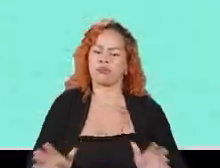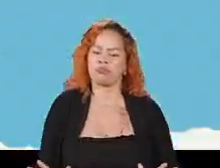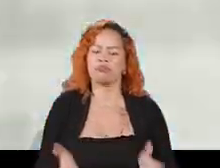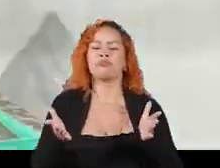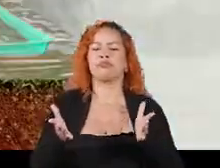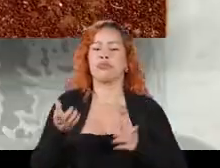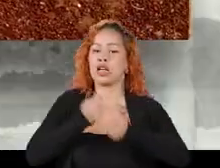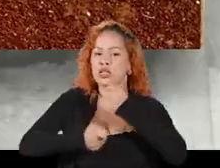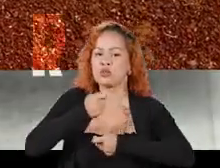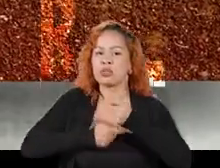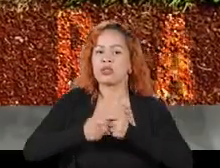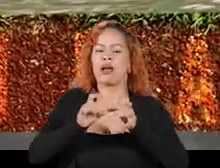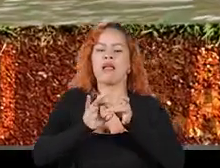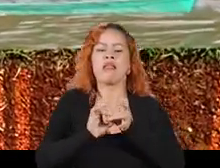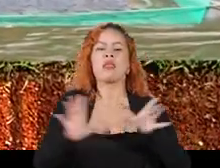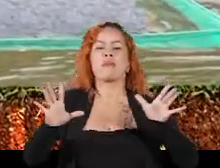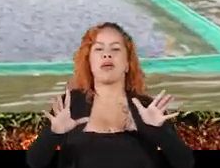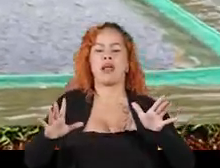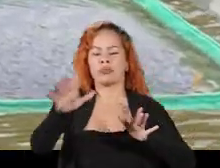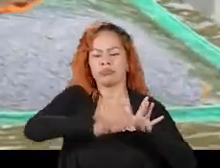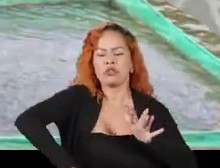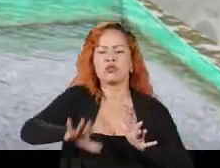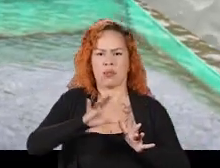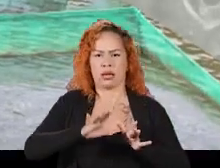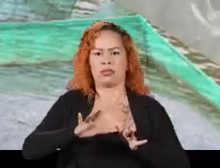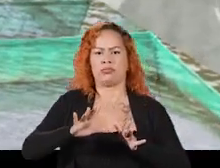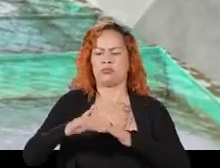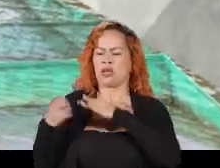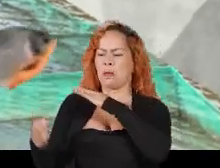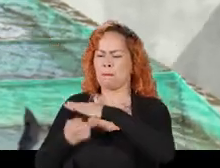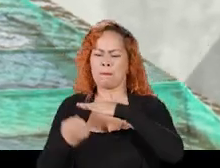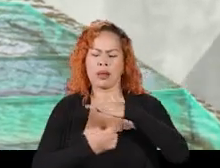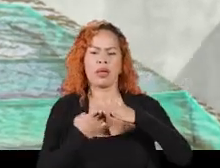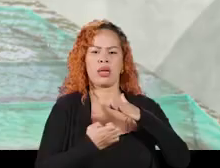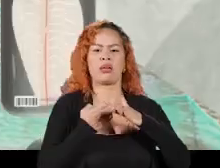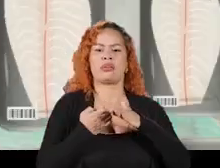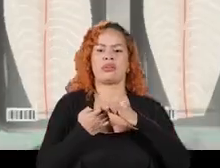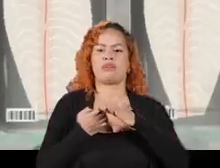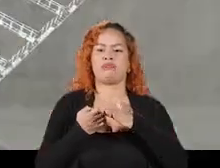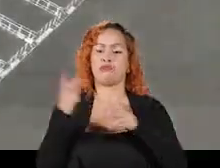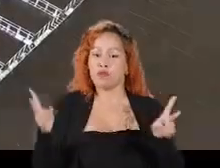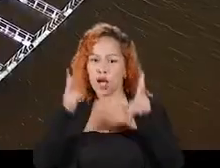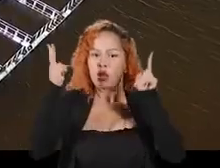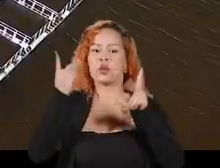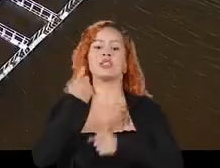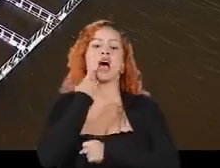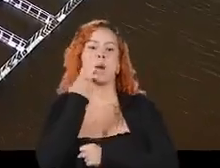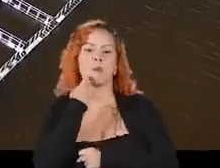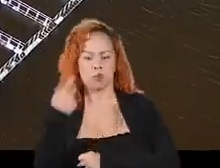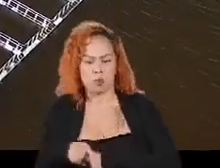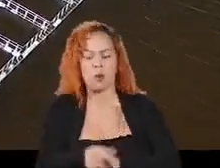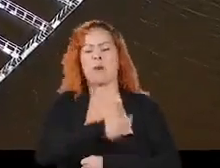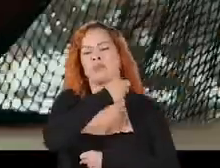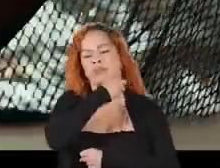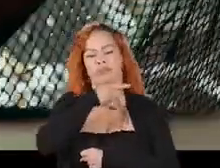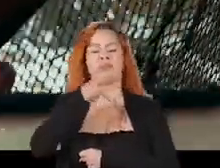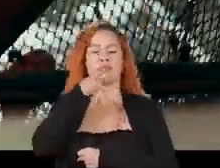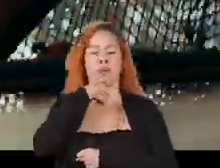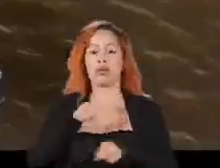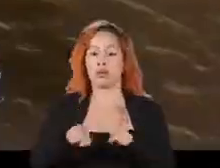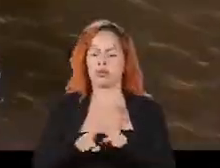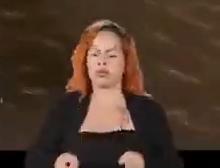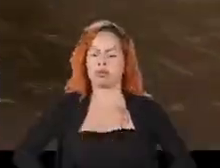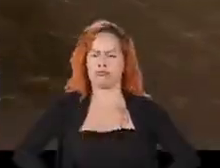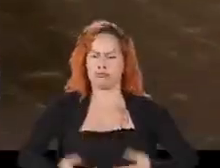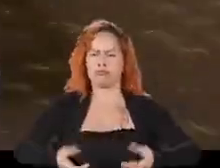incentivos, fomento e licenciar terrenos para quem quer industrializar aqui o pescado, além de incentivar fortemente